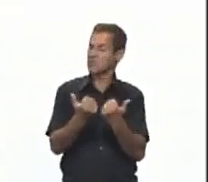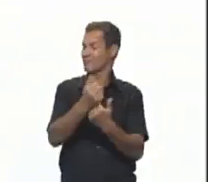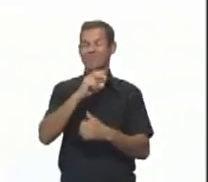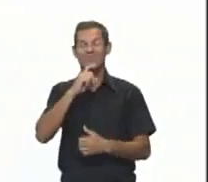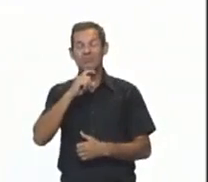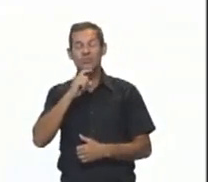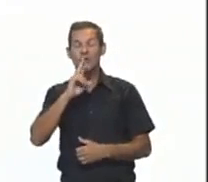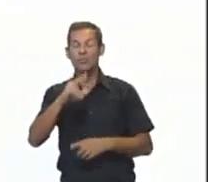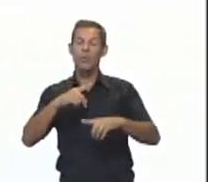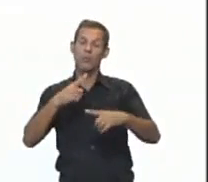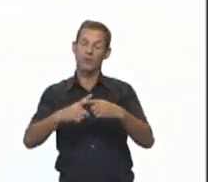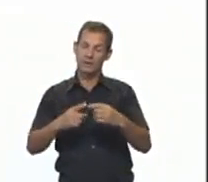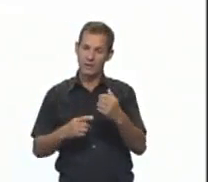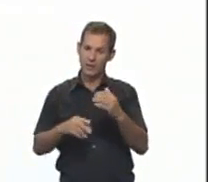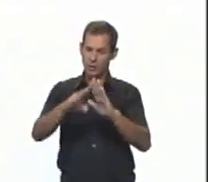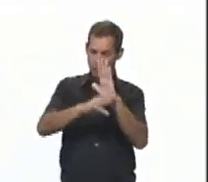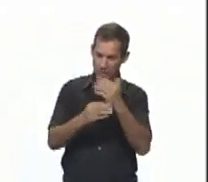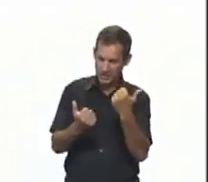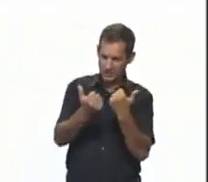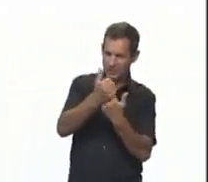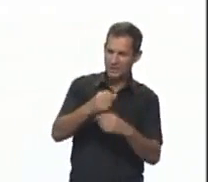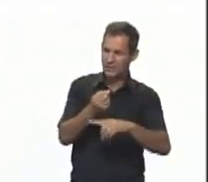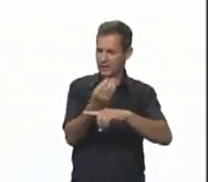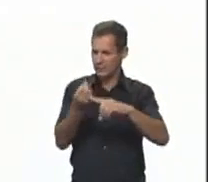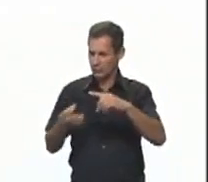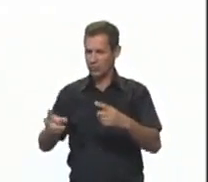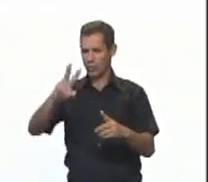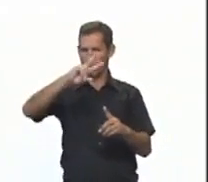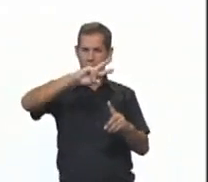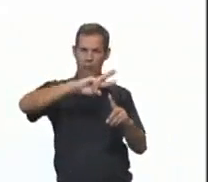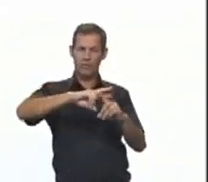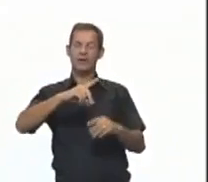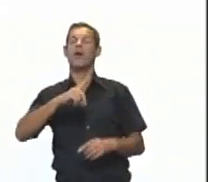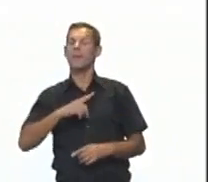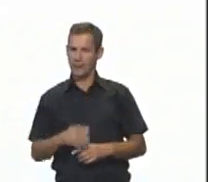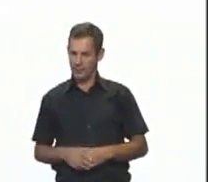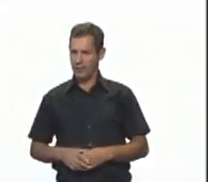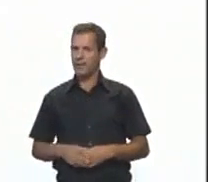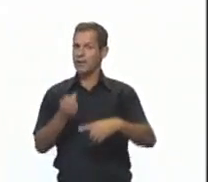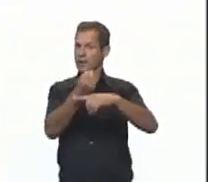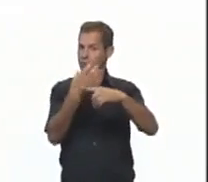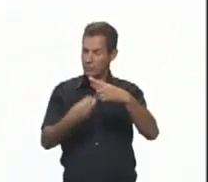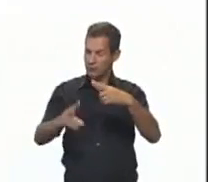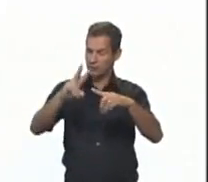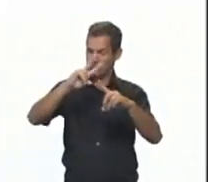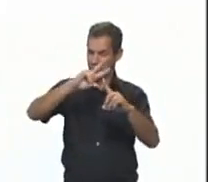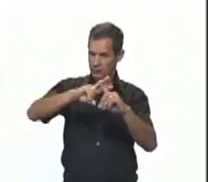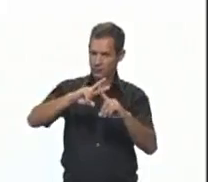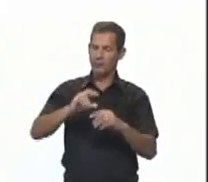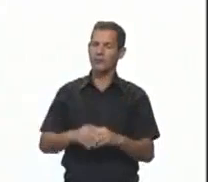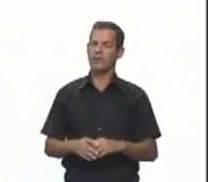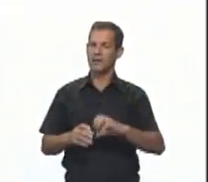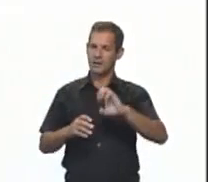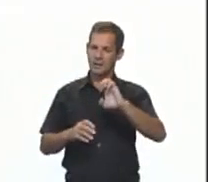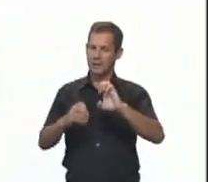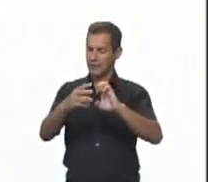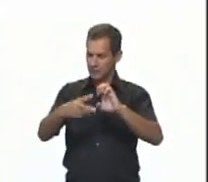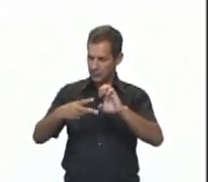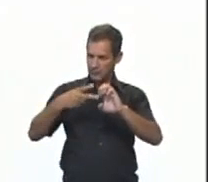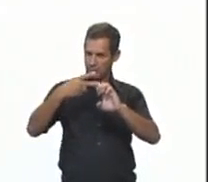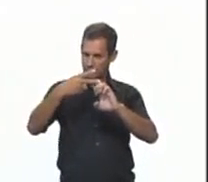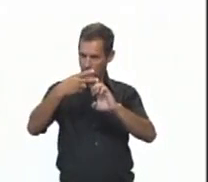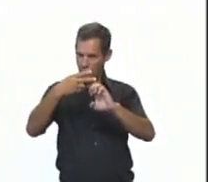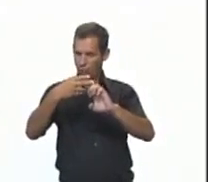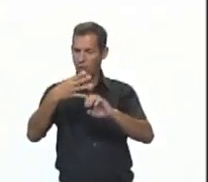aqui? Quando eu tenho o método da substituição, eu tenho uma função composta. A gente tem uma função composta aqui, ó. E elevado a